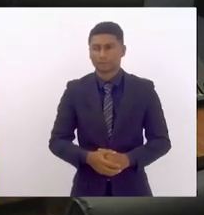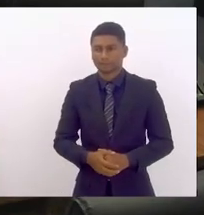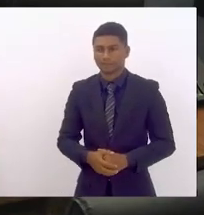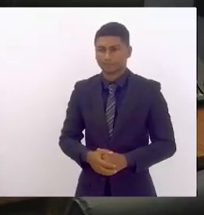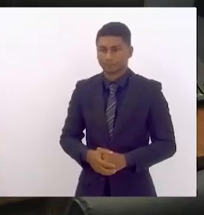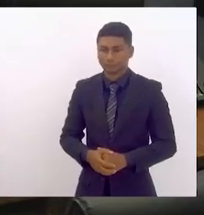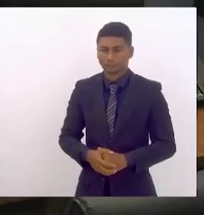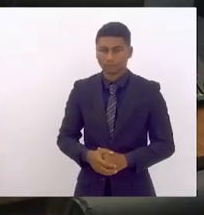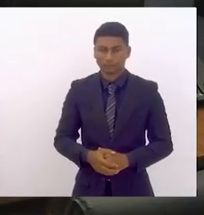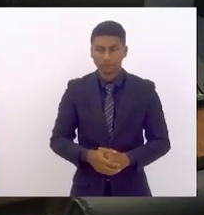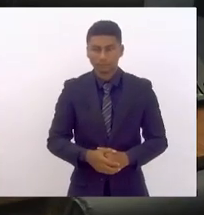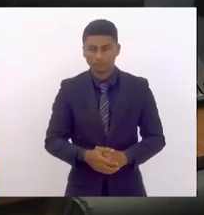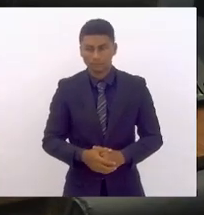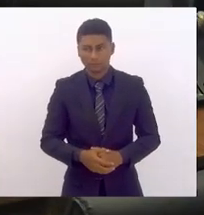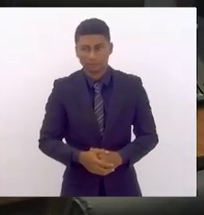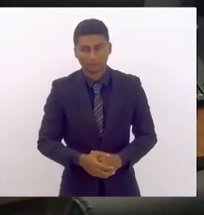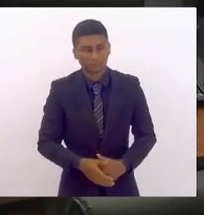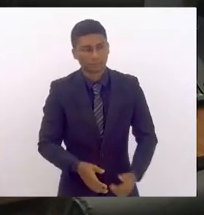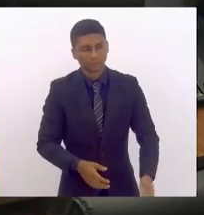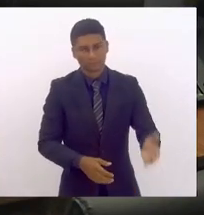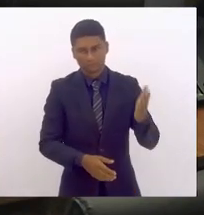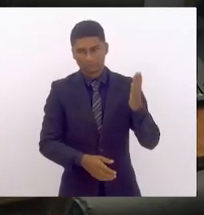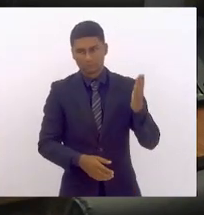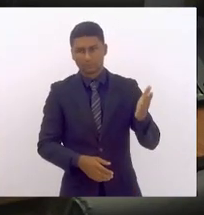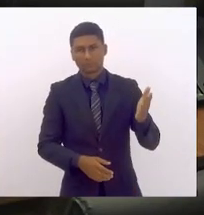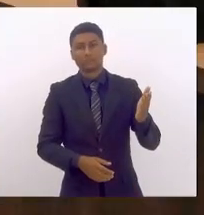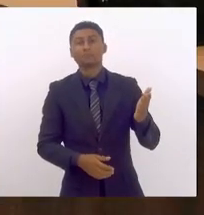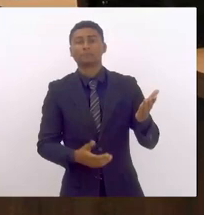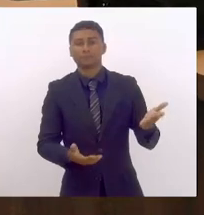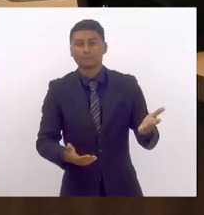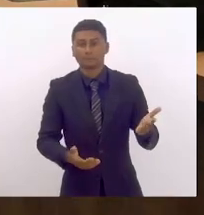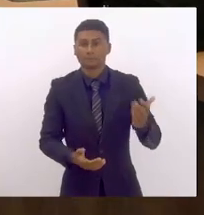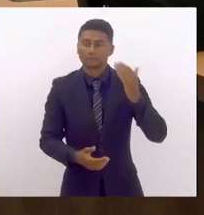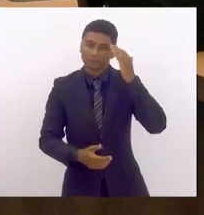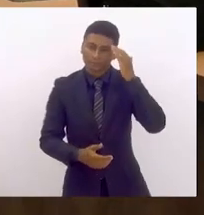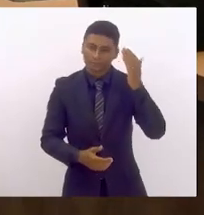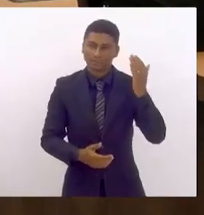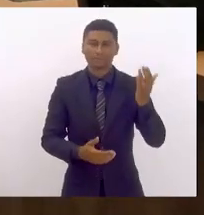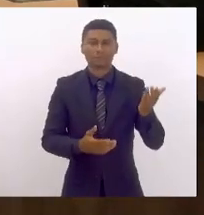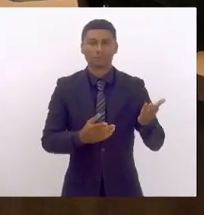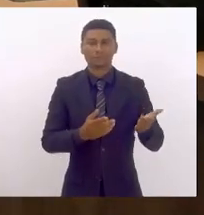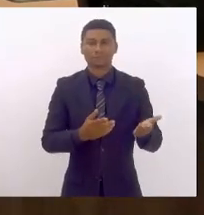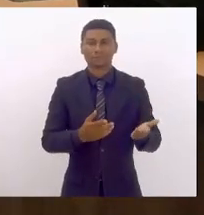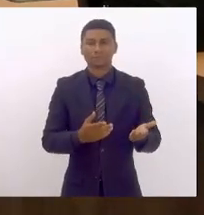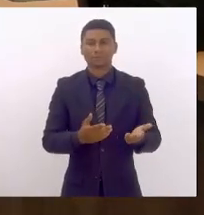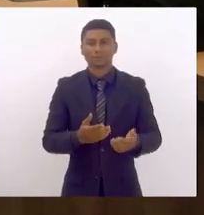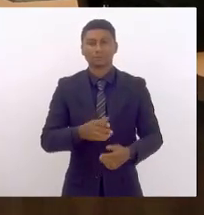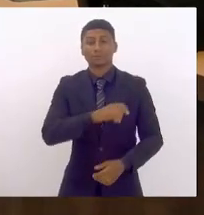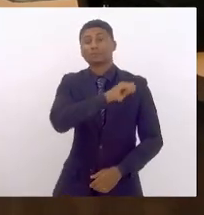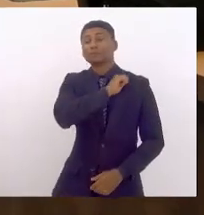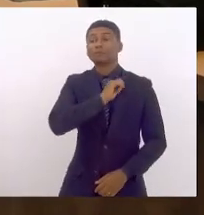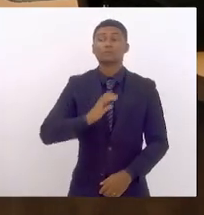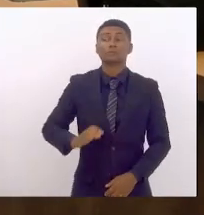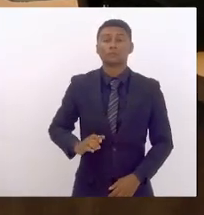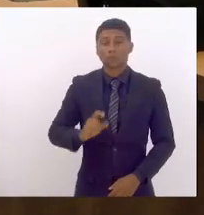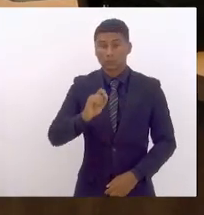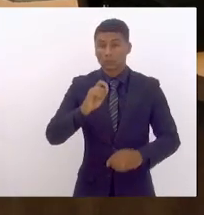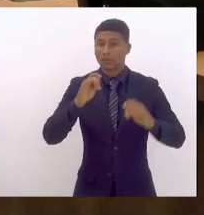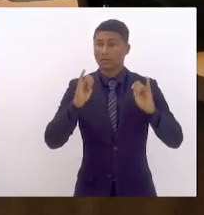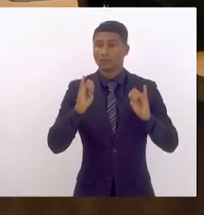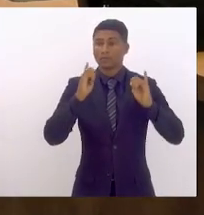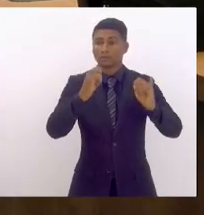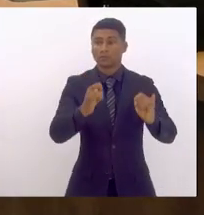vossa excelência putado Obrigado deputada Marta Rocha Presidente Deputado André não é só para informar